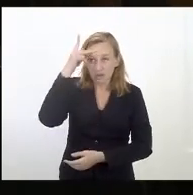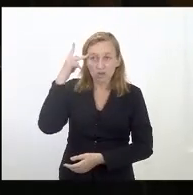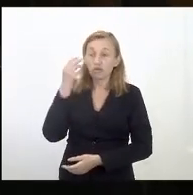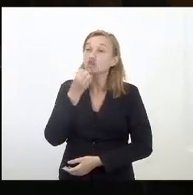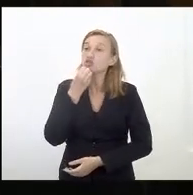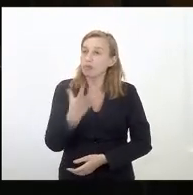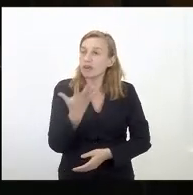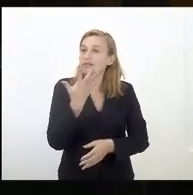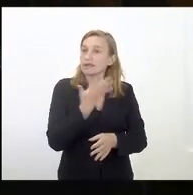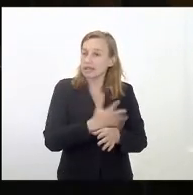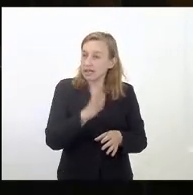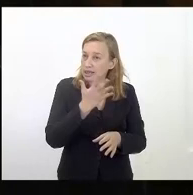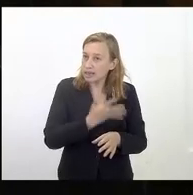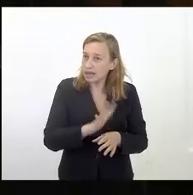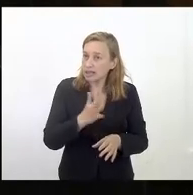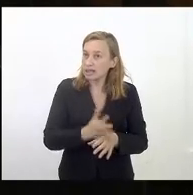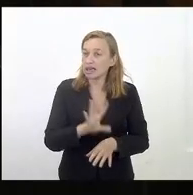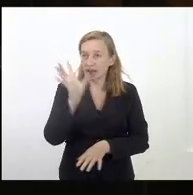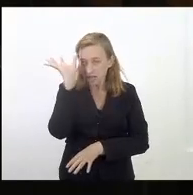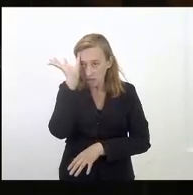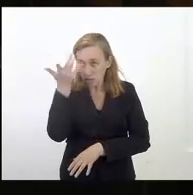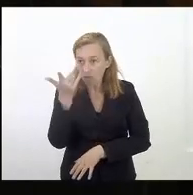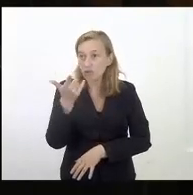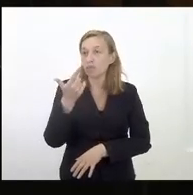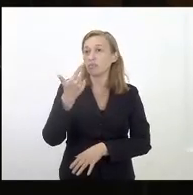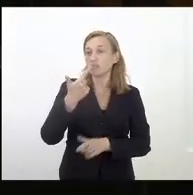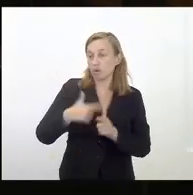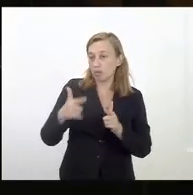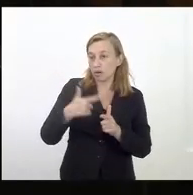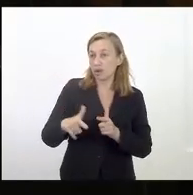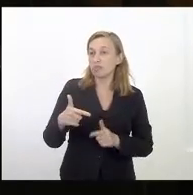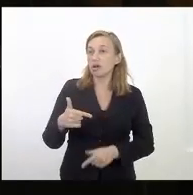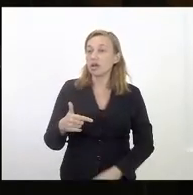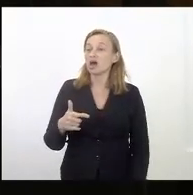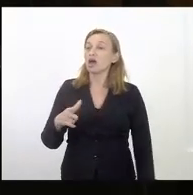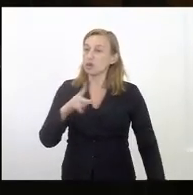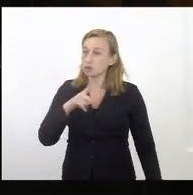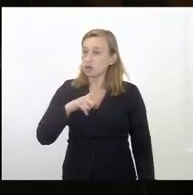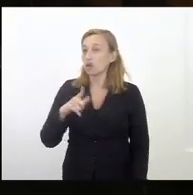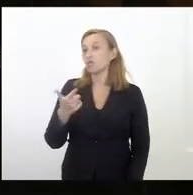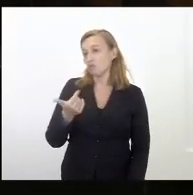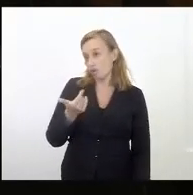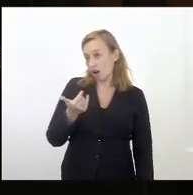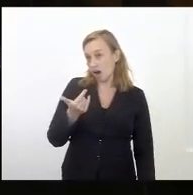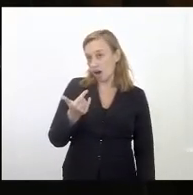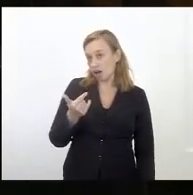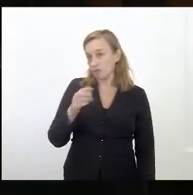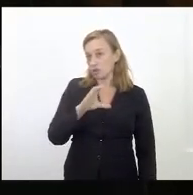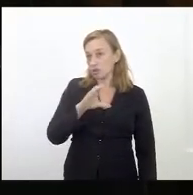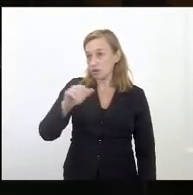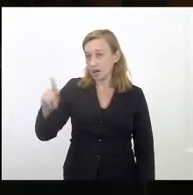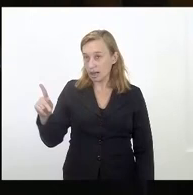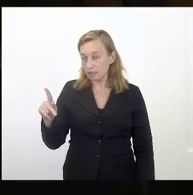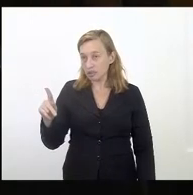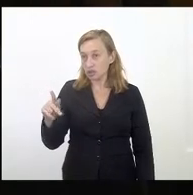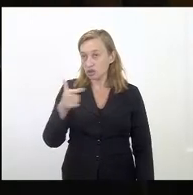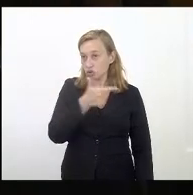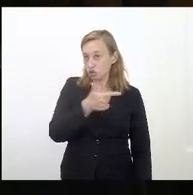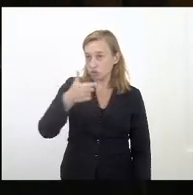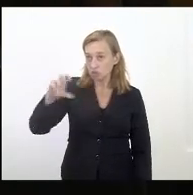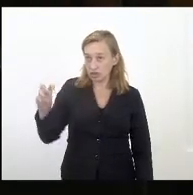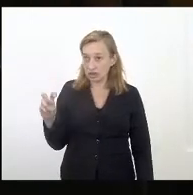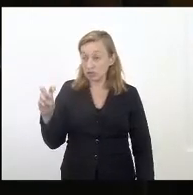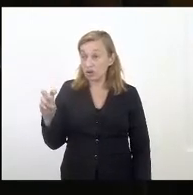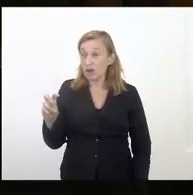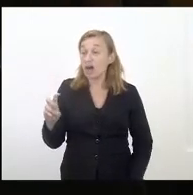treinadas são solução de um problema eu tenho porte de arma Federal e os ôca que desde 2005 portanto